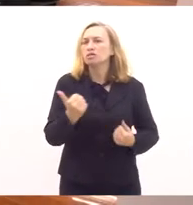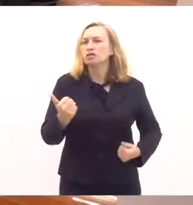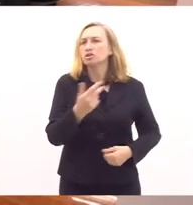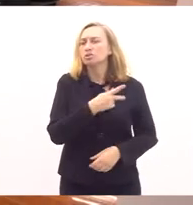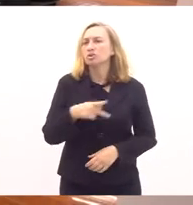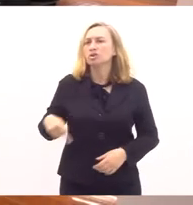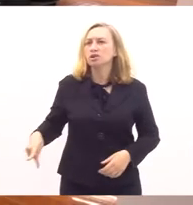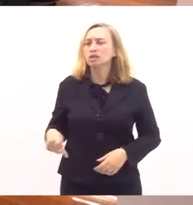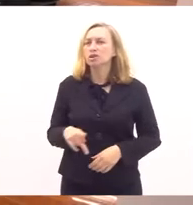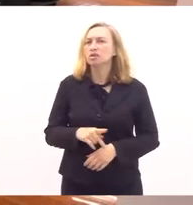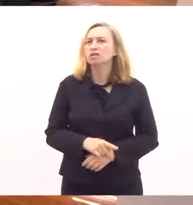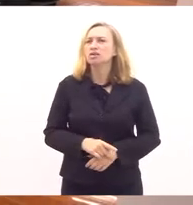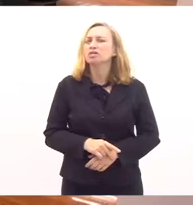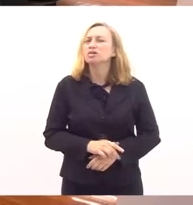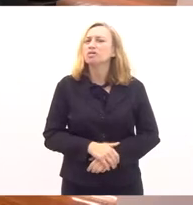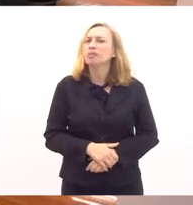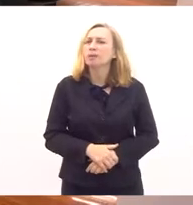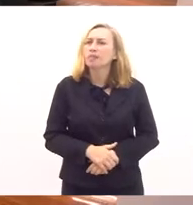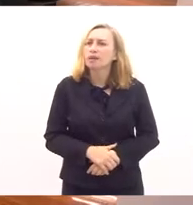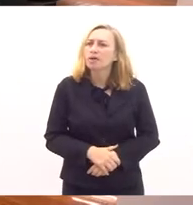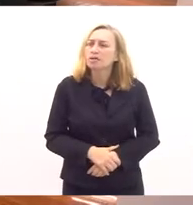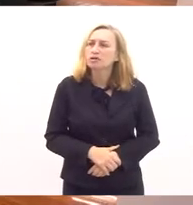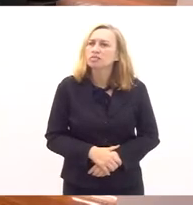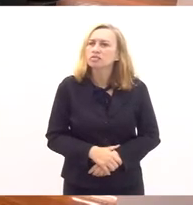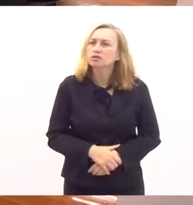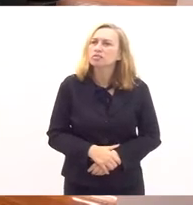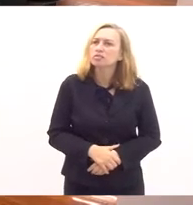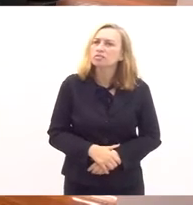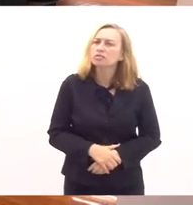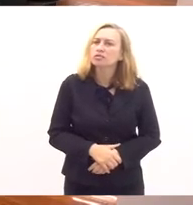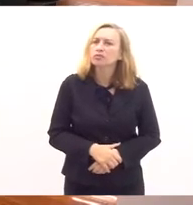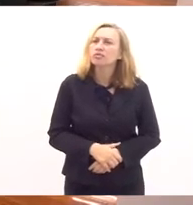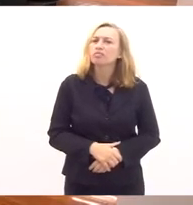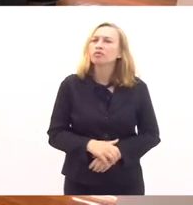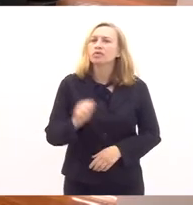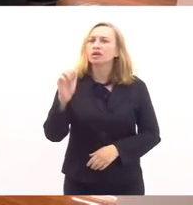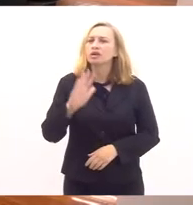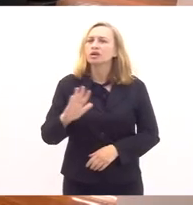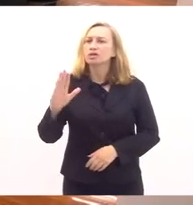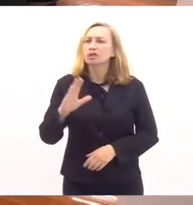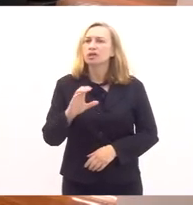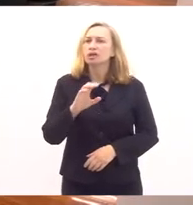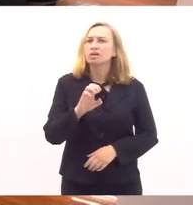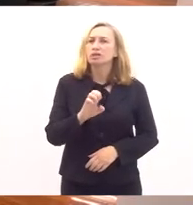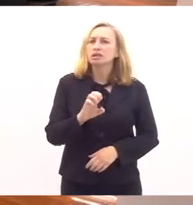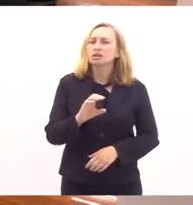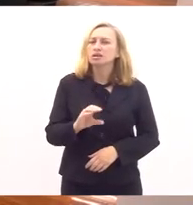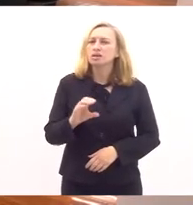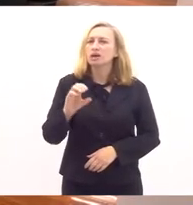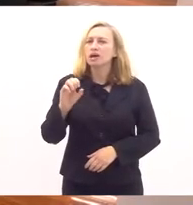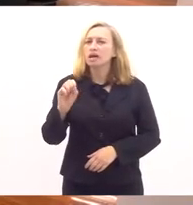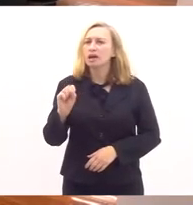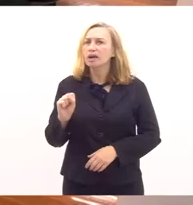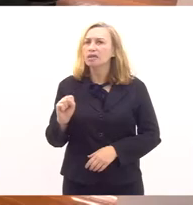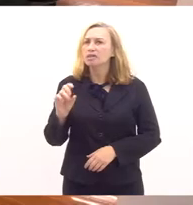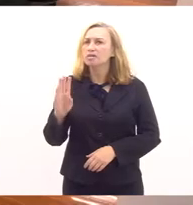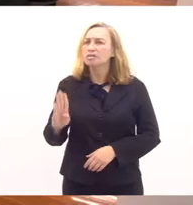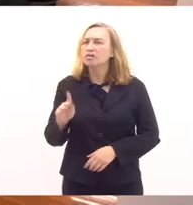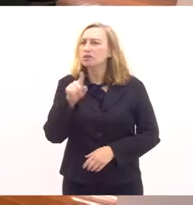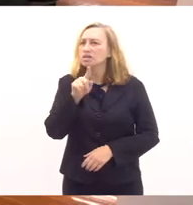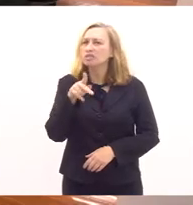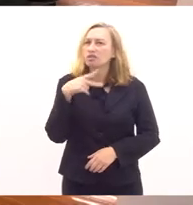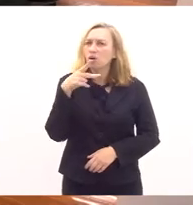Federação Nacional dos Técnicos Industriais. E sou vice-presidente nacional da CSB. Você falou